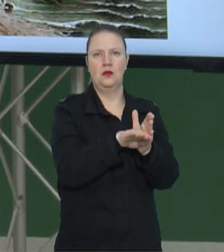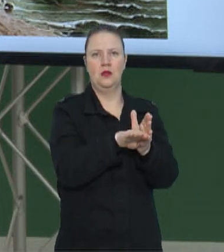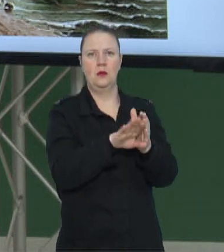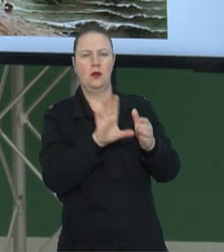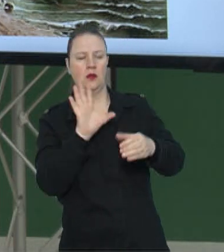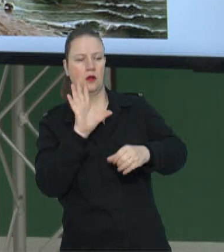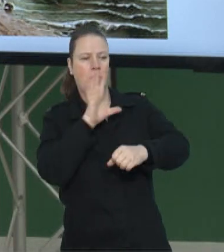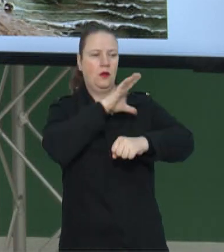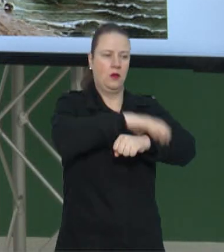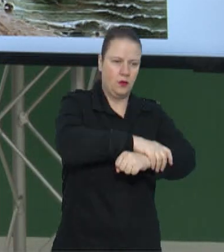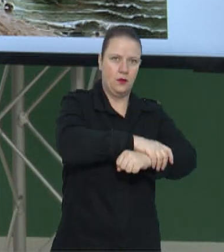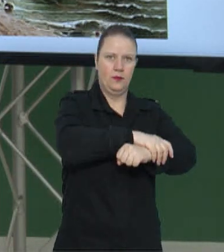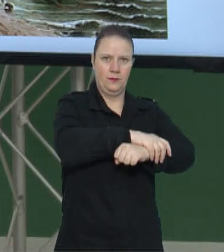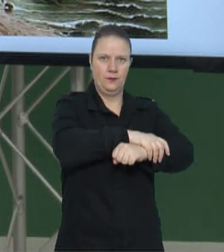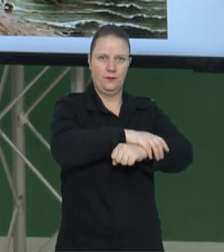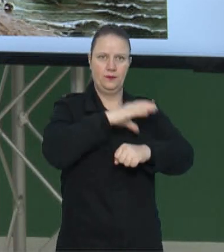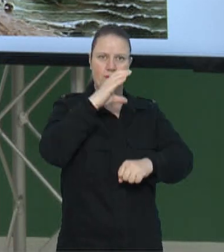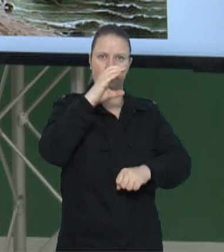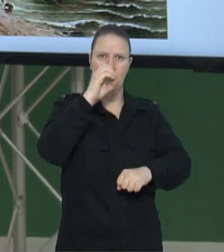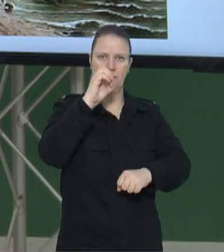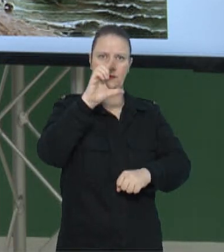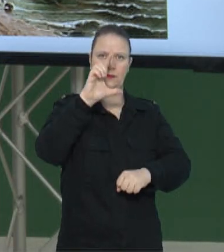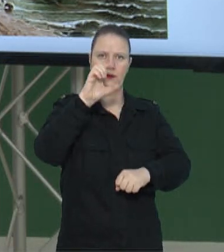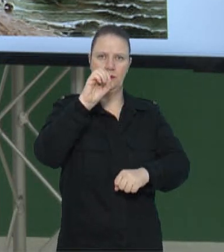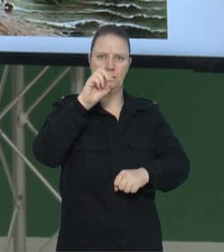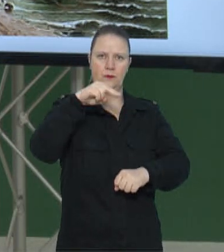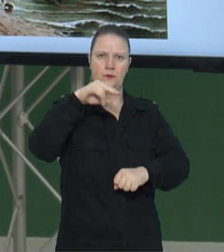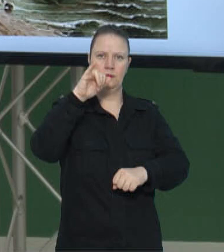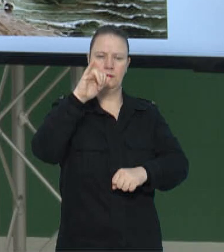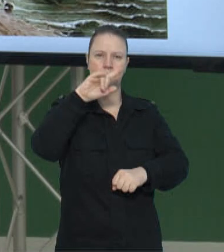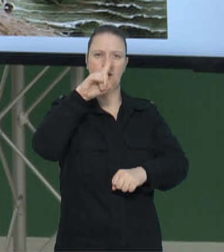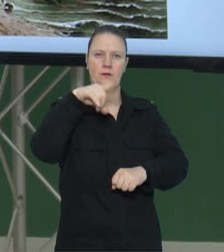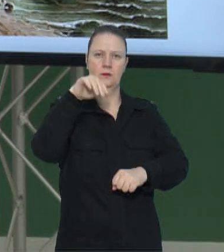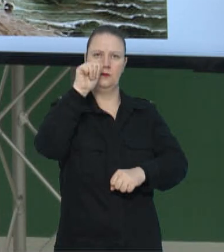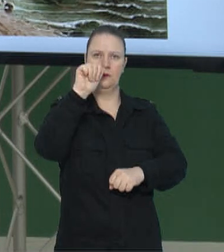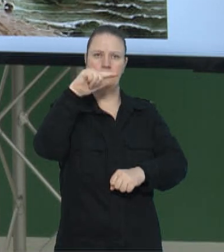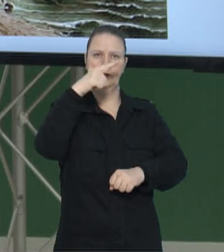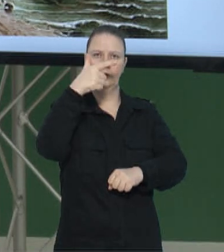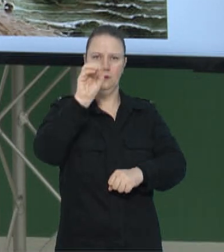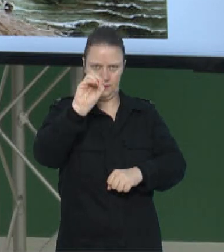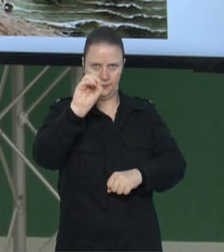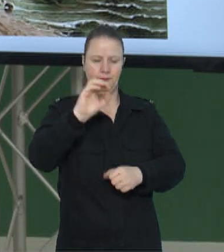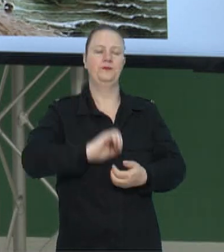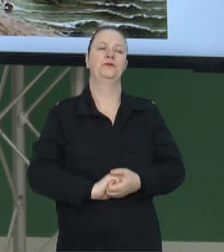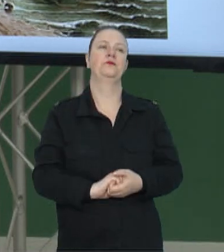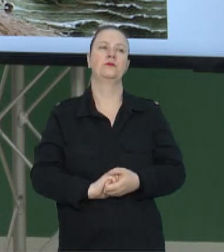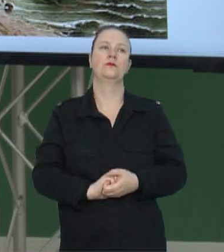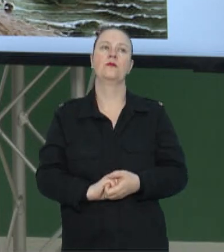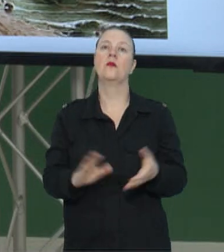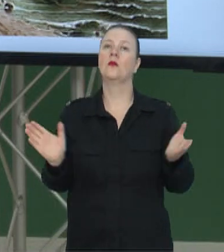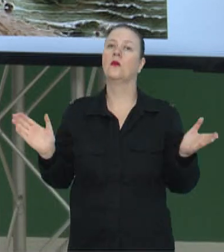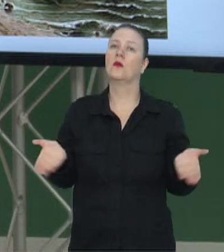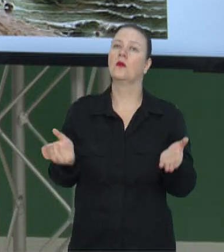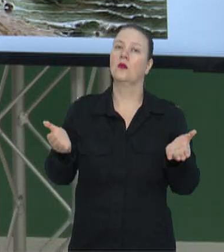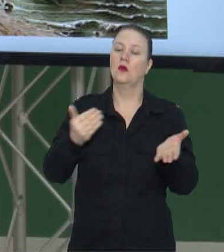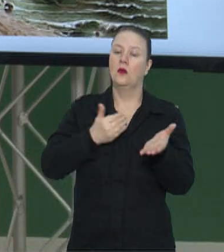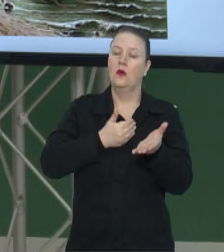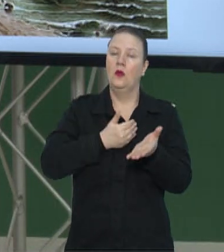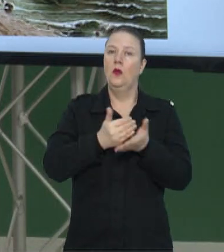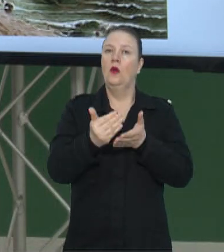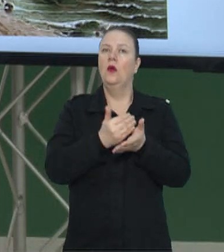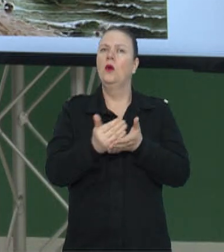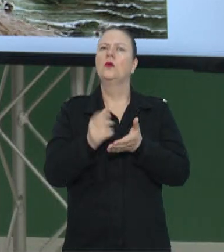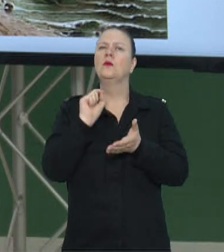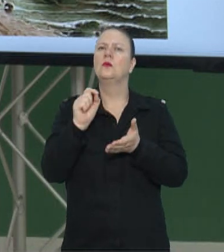na nossa herança cultural, a presença muito forte portuguesa. A começar pelo idioma que nós falamos. O que nós